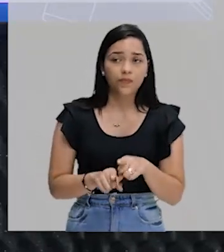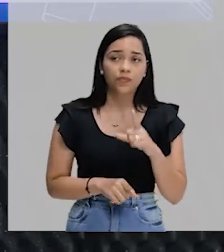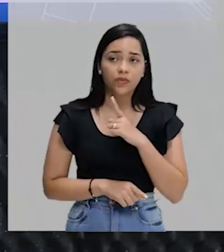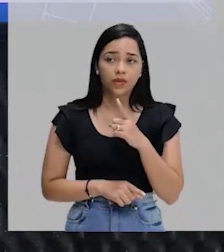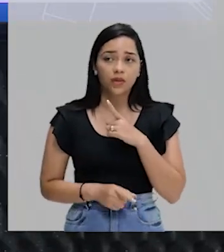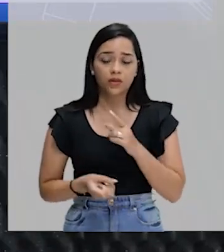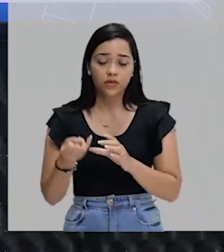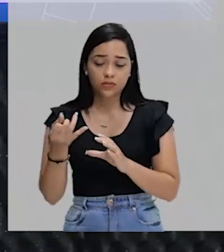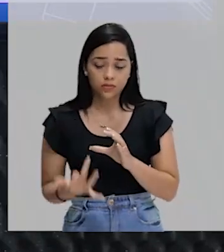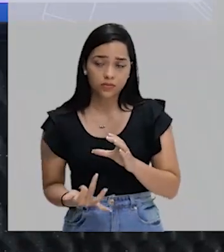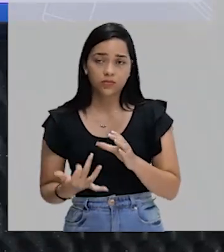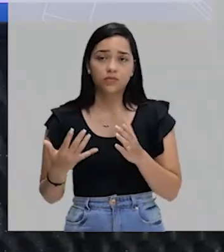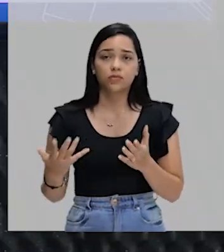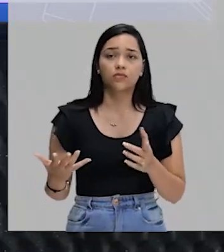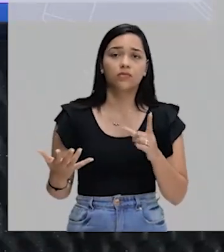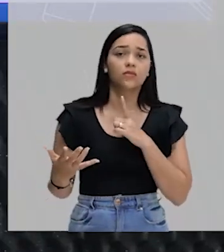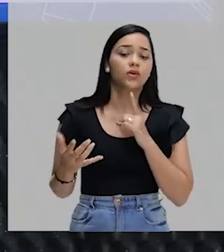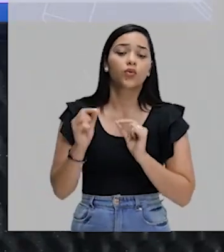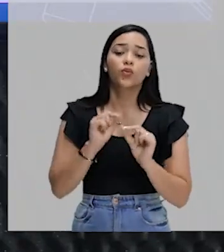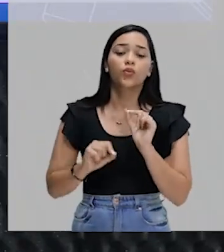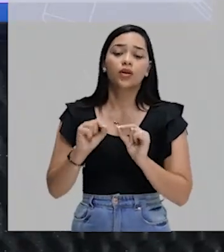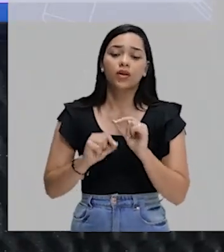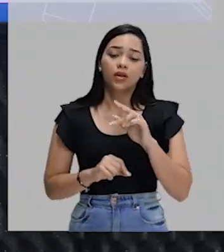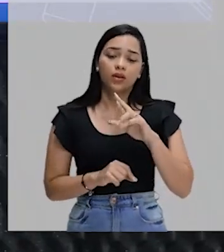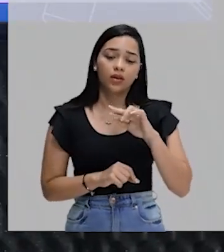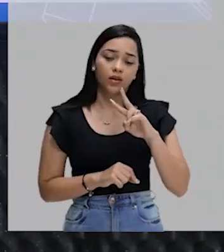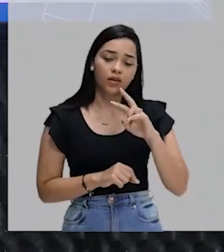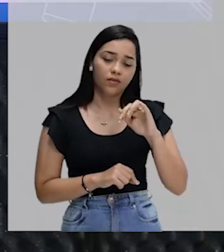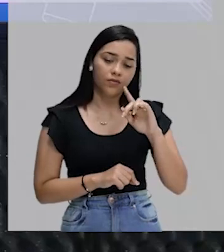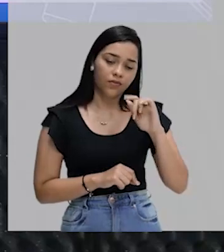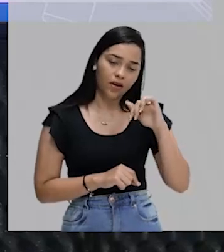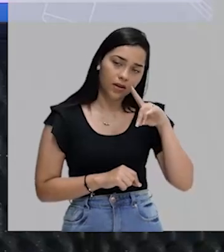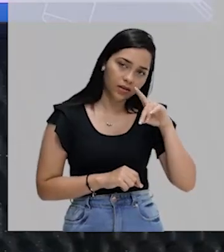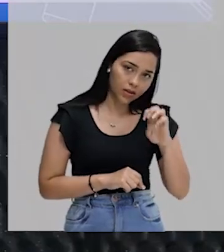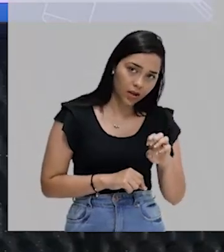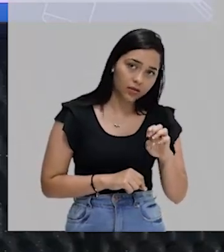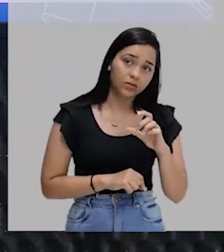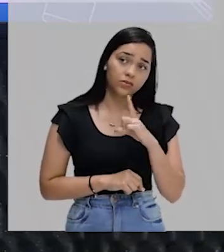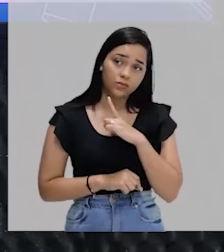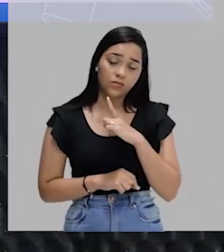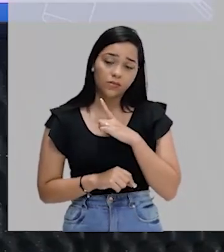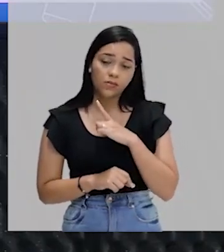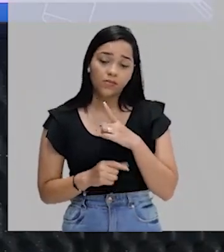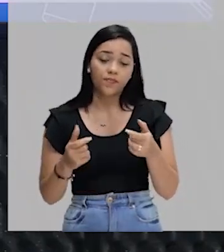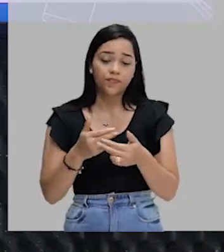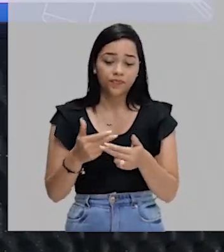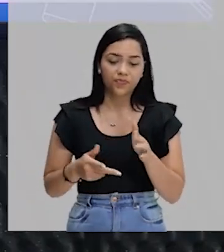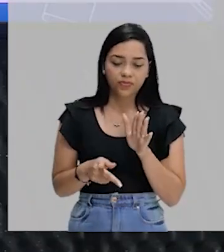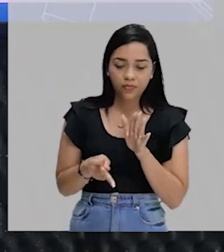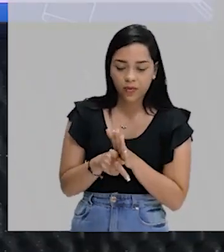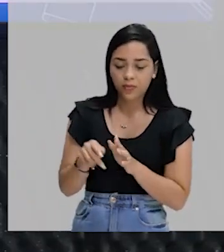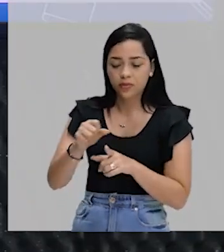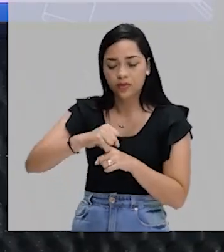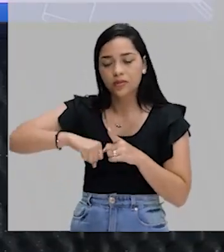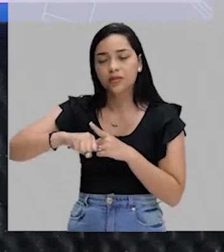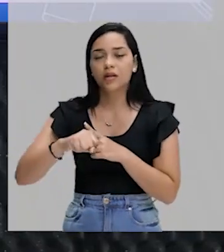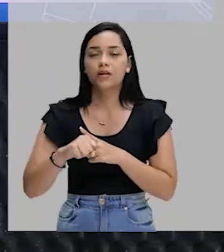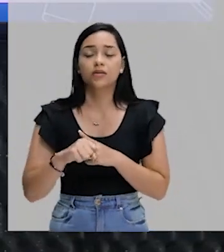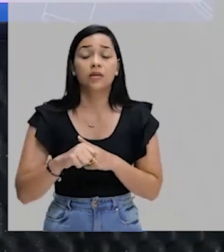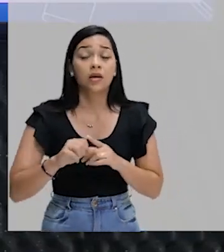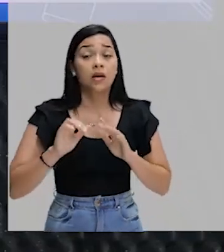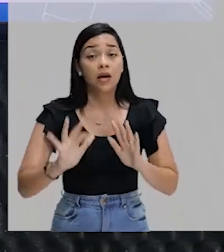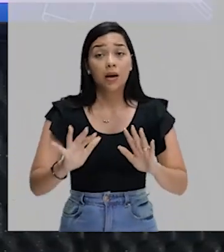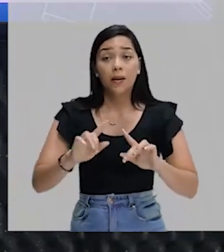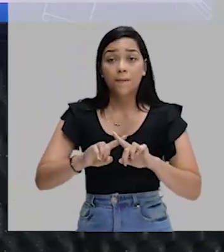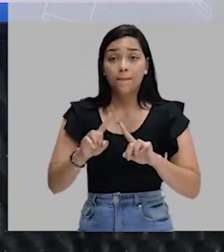essa característica de manter rivalidades. Nós temos rivalidades entre as próprias sociedades.